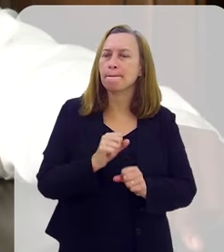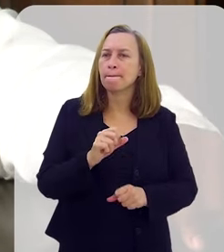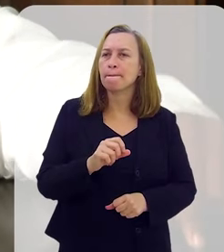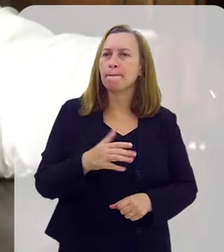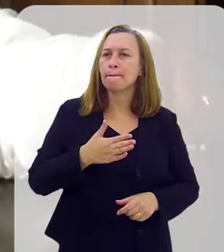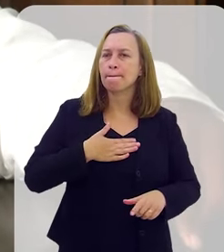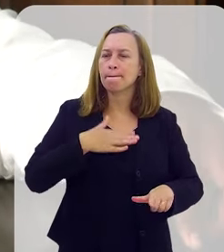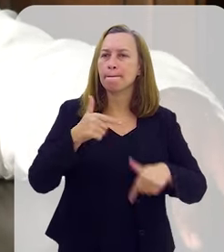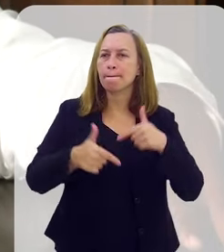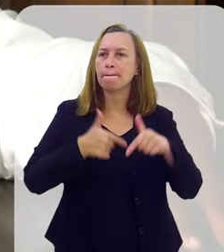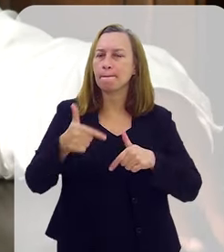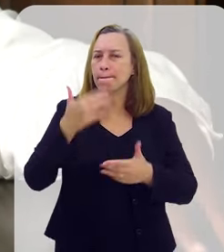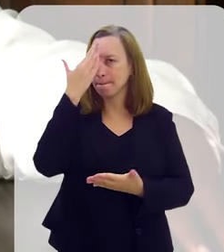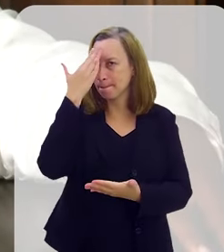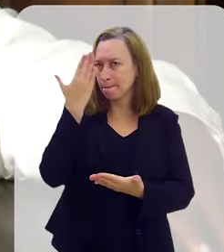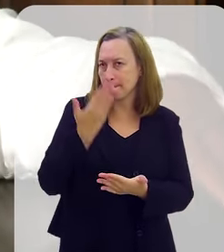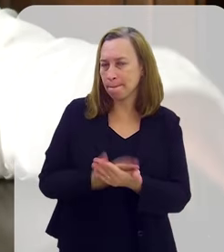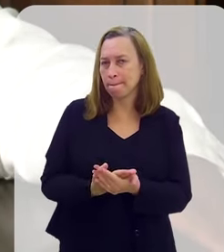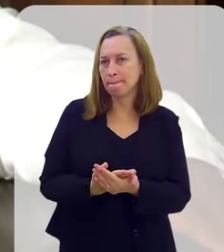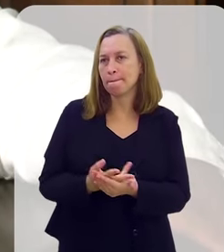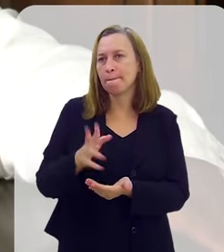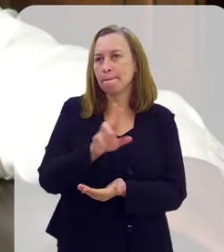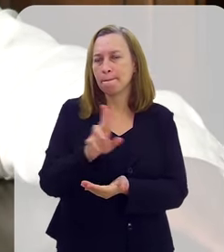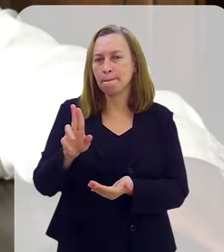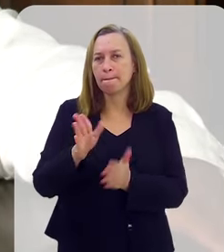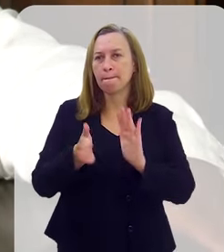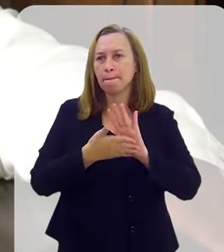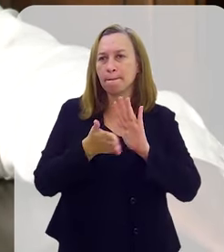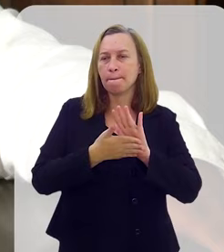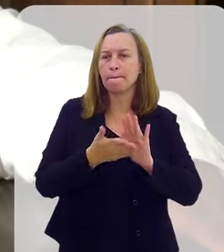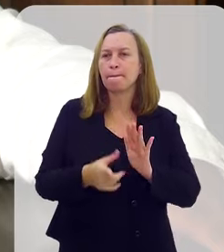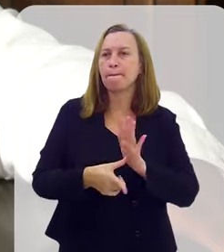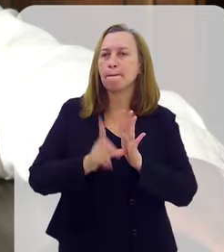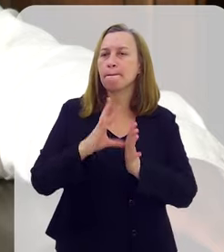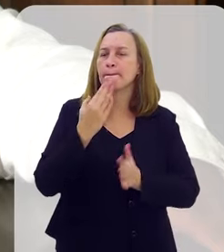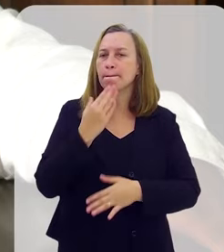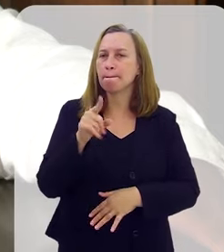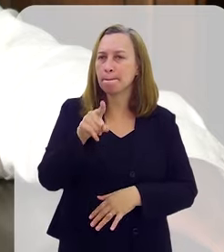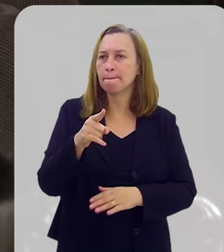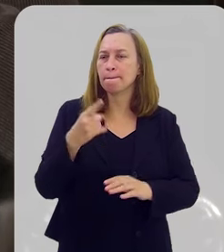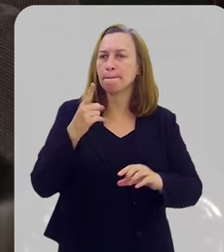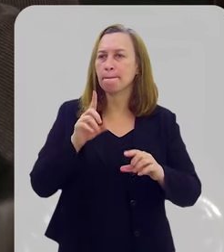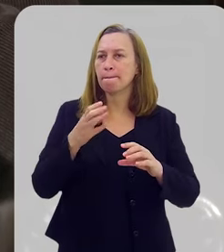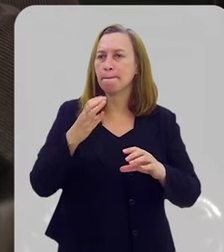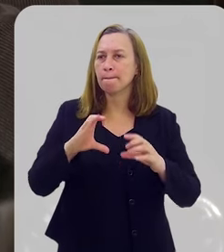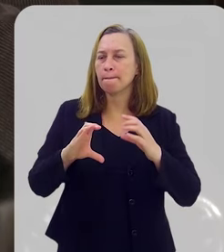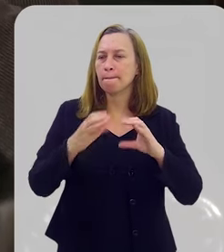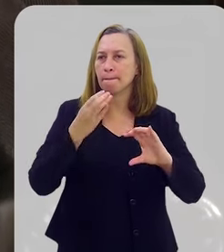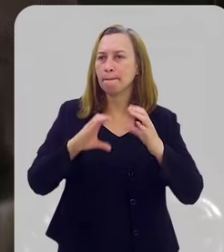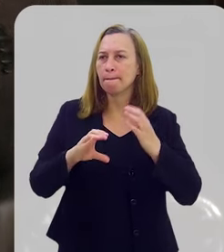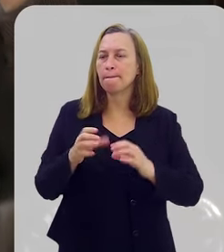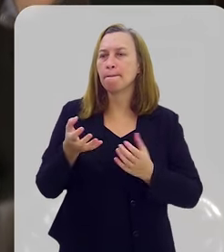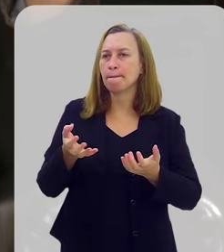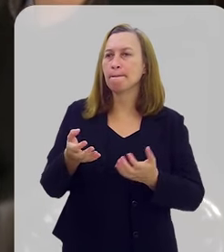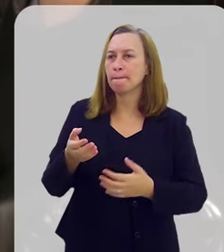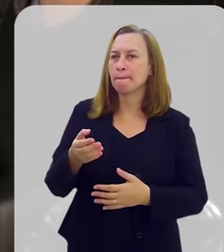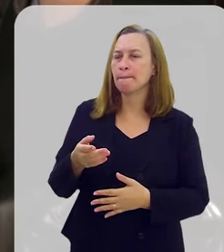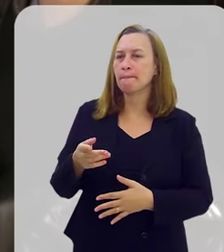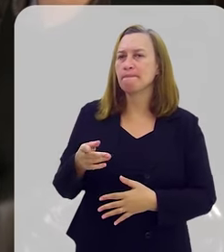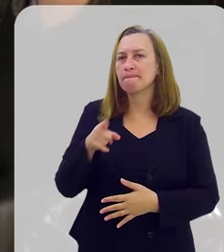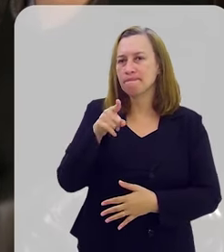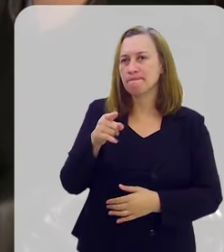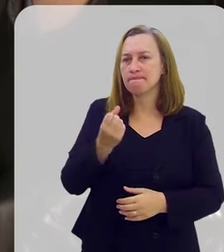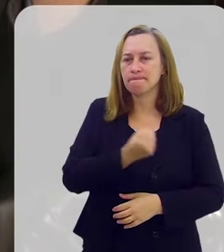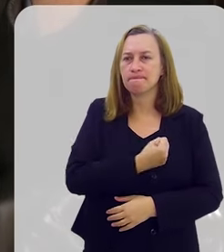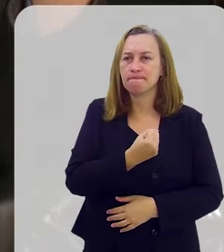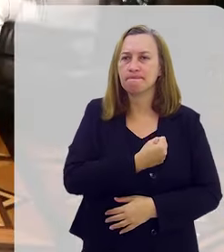o nome da música é Meu Trabalho Acreditar. É minha primeira meu música. Meu Trabalho Acreditar. Antes de pedir para você cantar mais uma música, eu queria que lá para o Beterraba